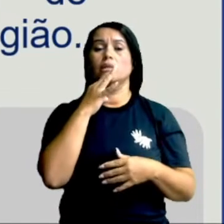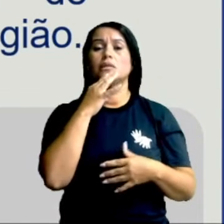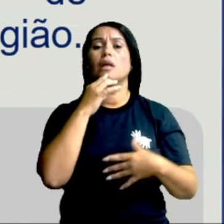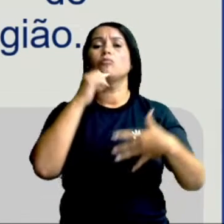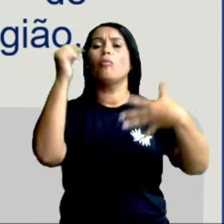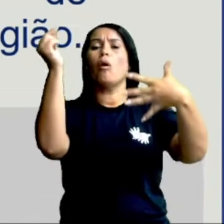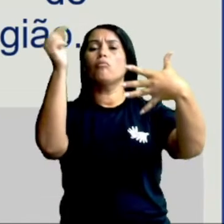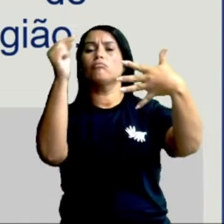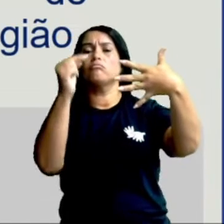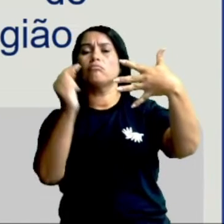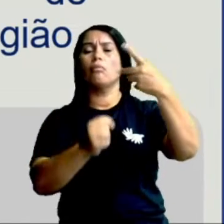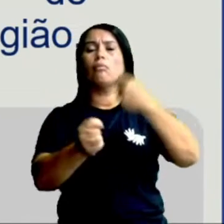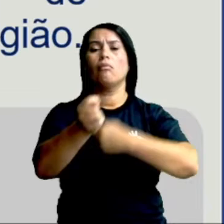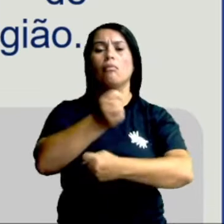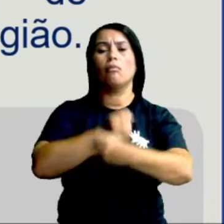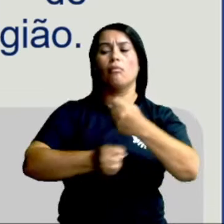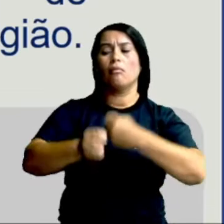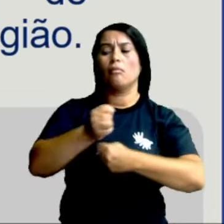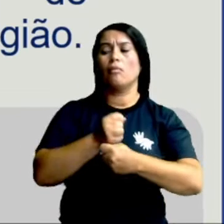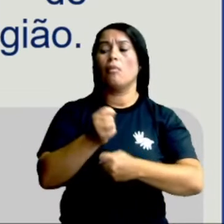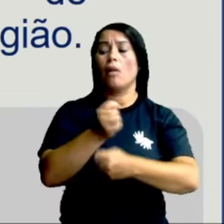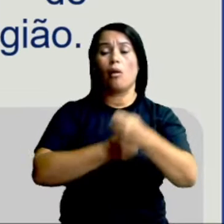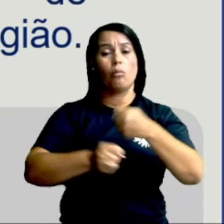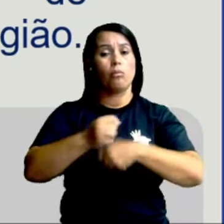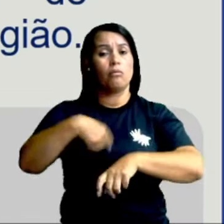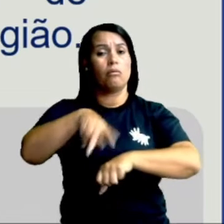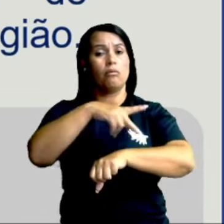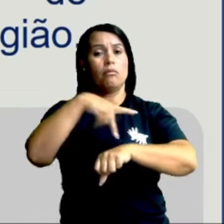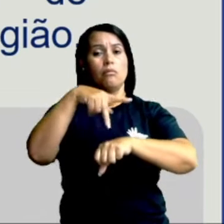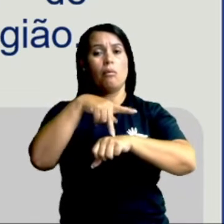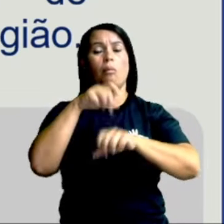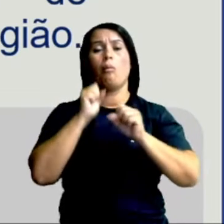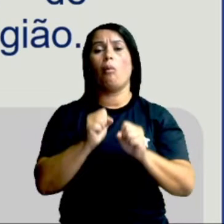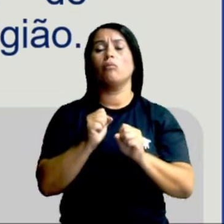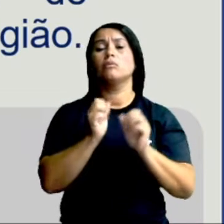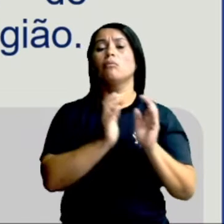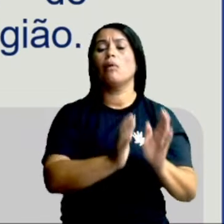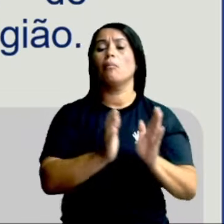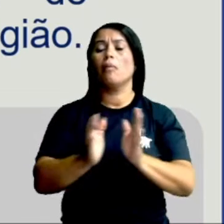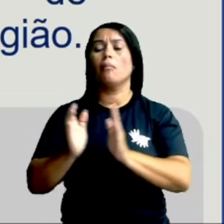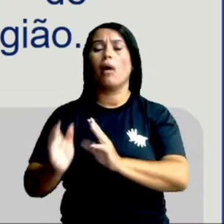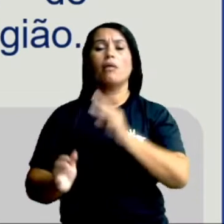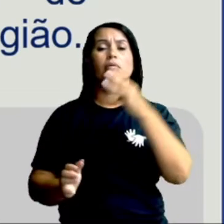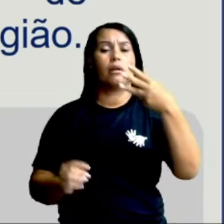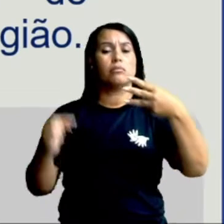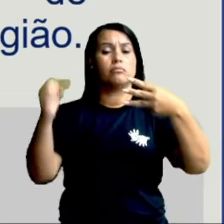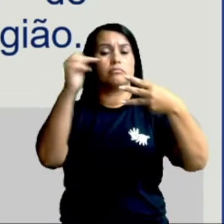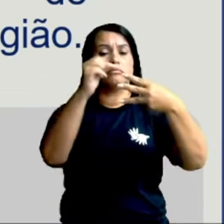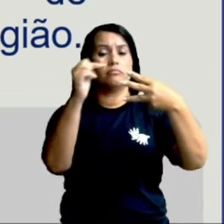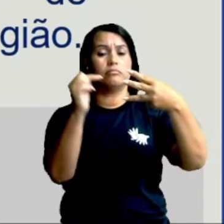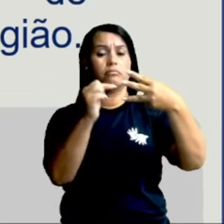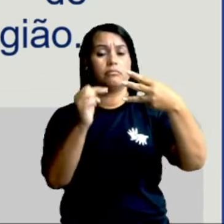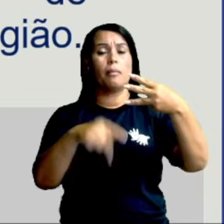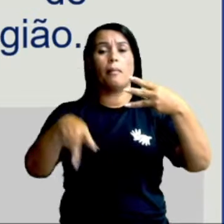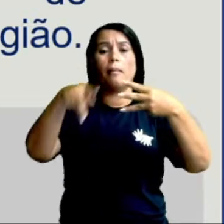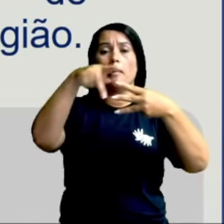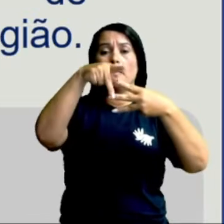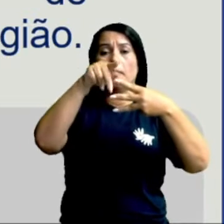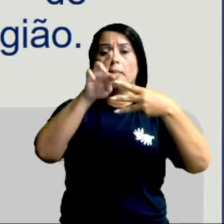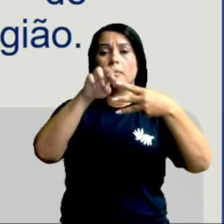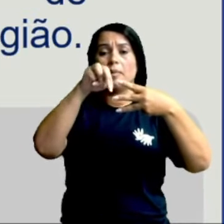Conhecendo os setores da economia. A economia de um país pode ser dividida em 3 setores: